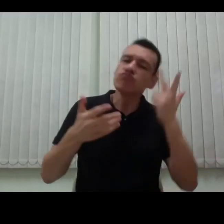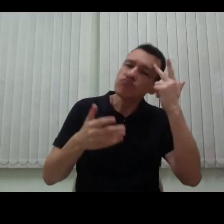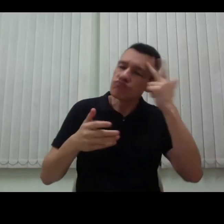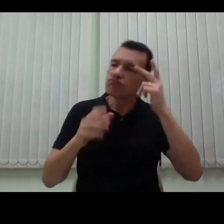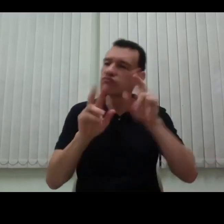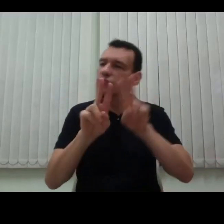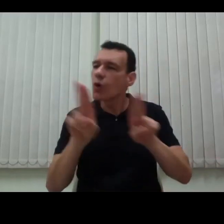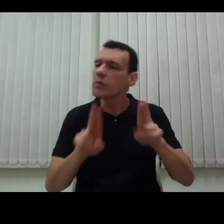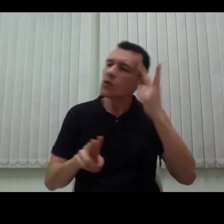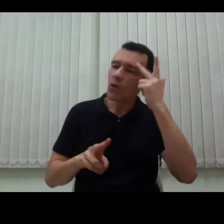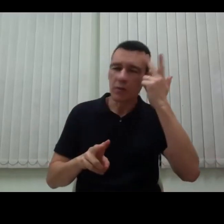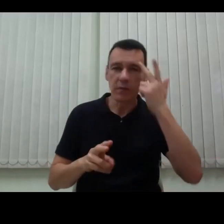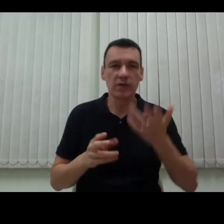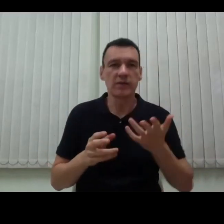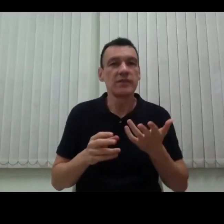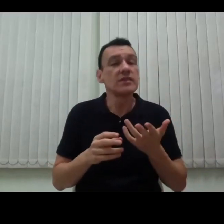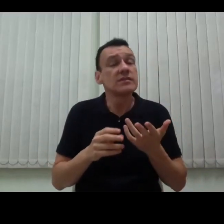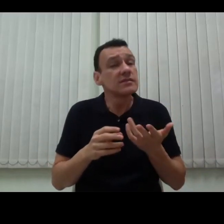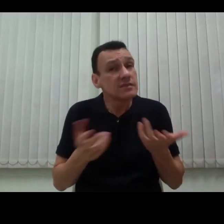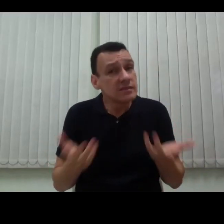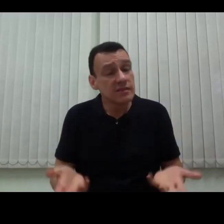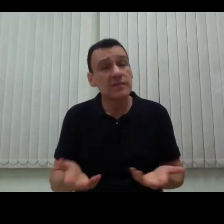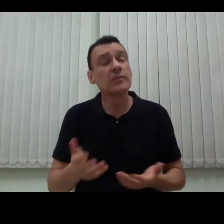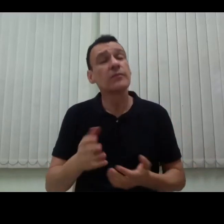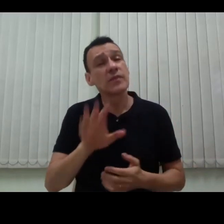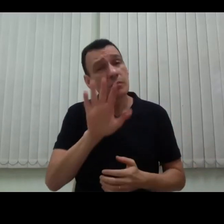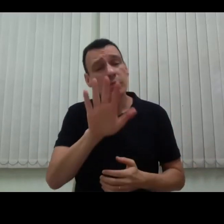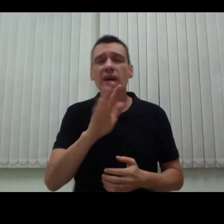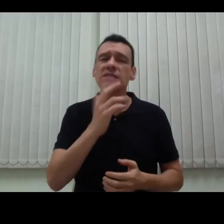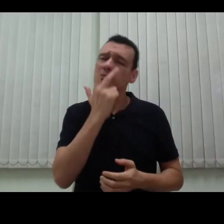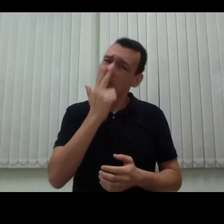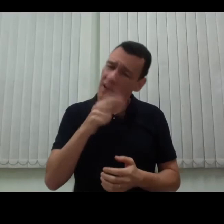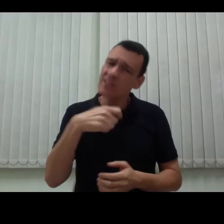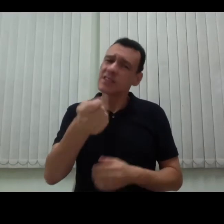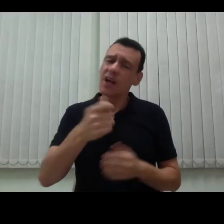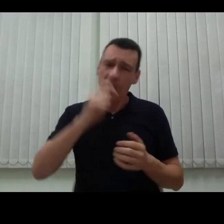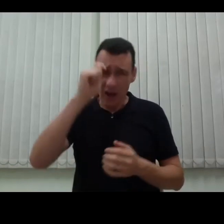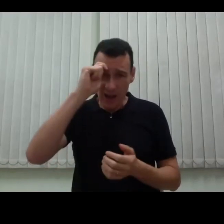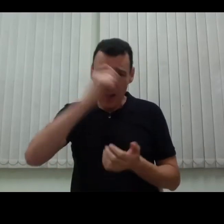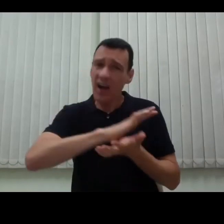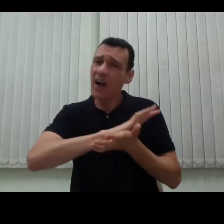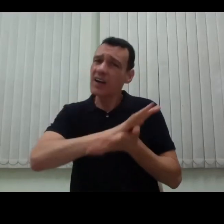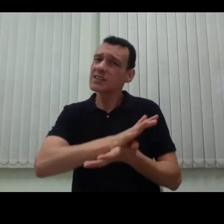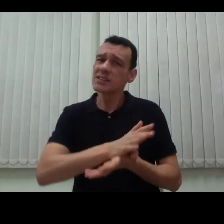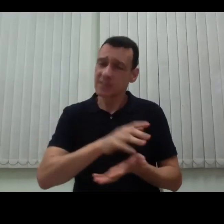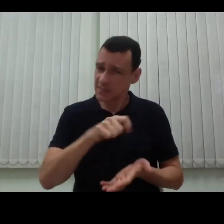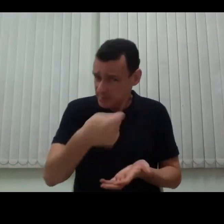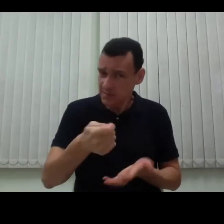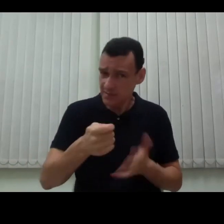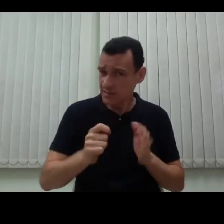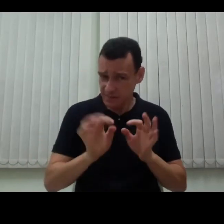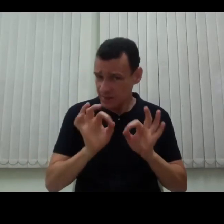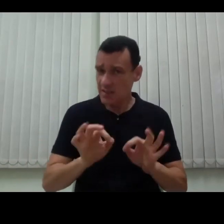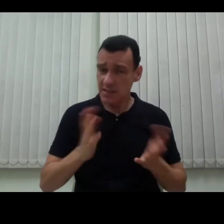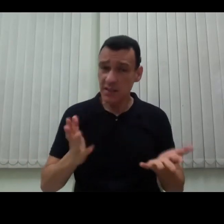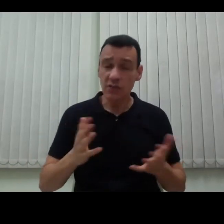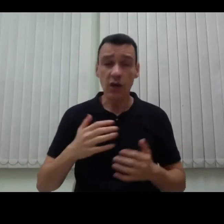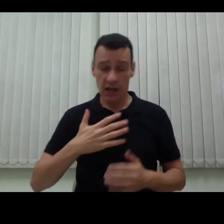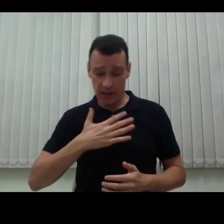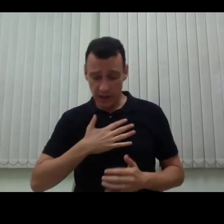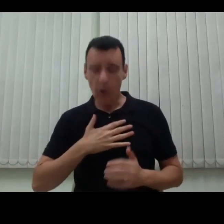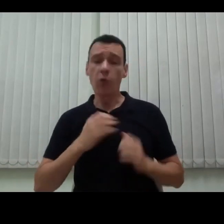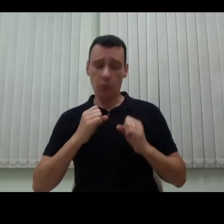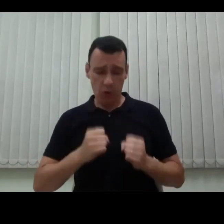tem uma concepção limitada do que é racismo, que é uma relação de poder mesmo, entre aqueles que podem contar a sua história e aqueles que não